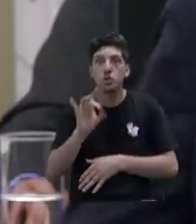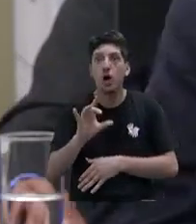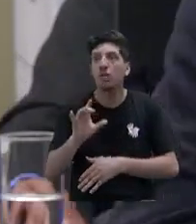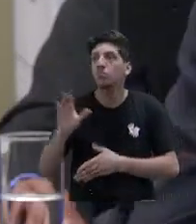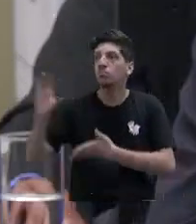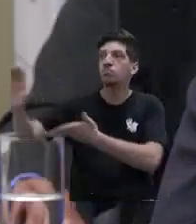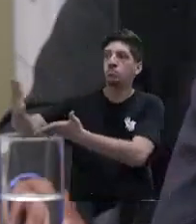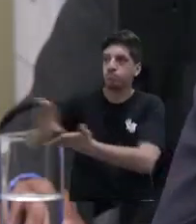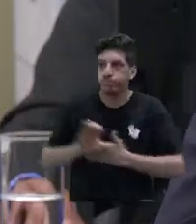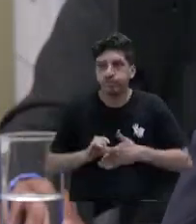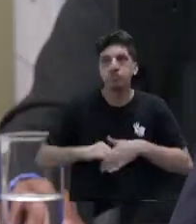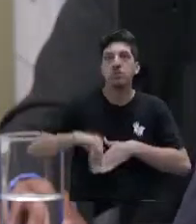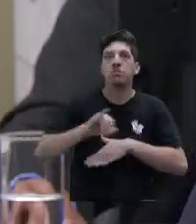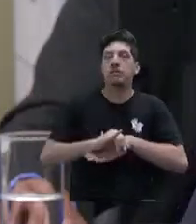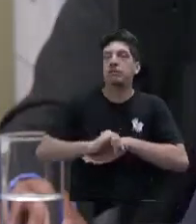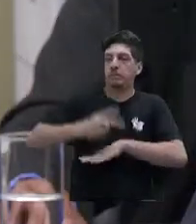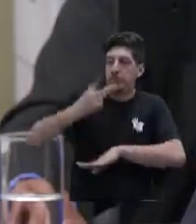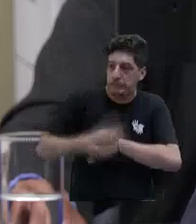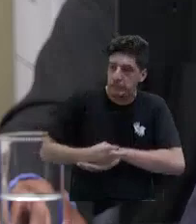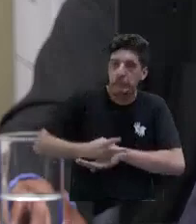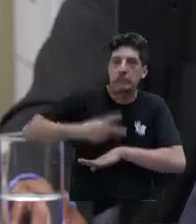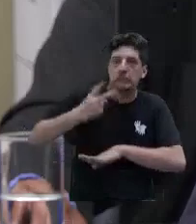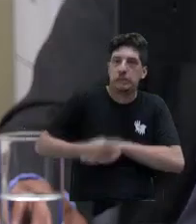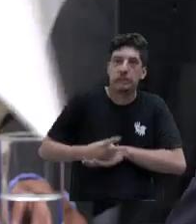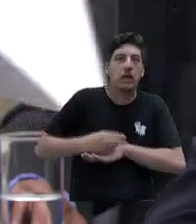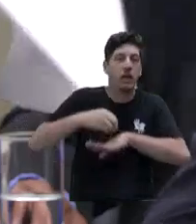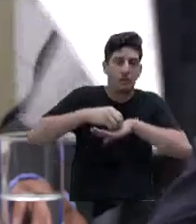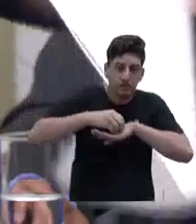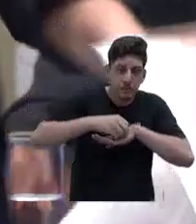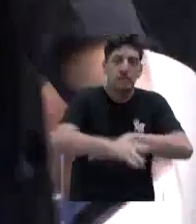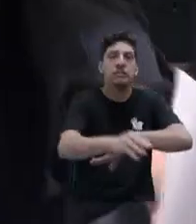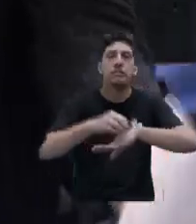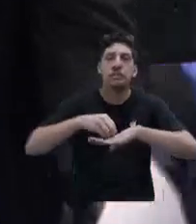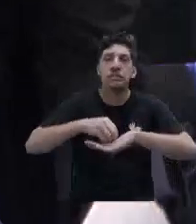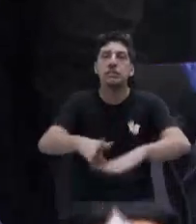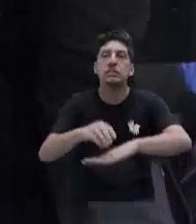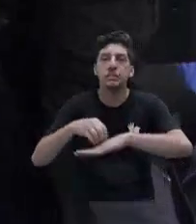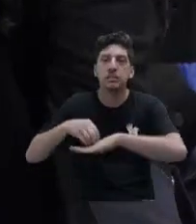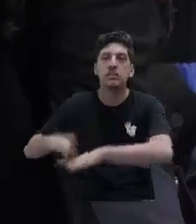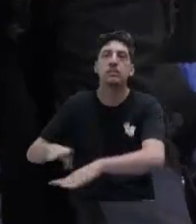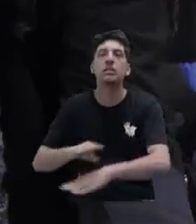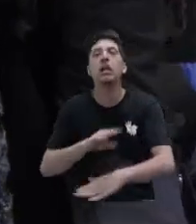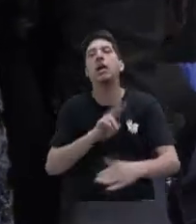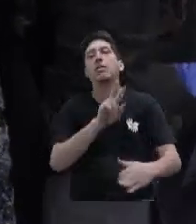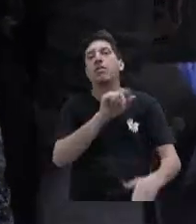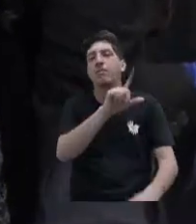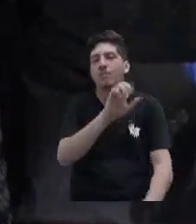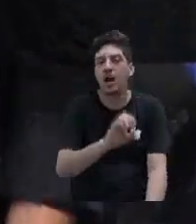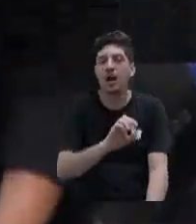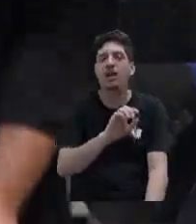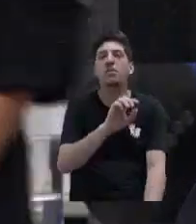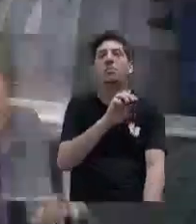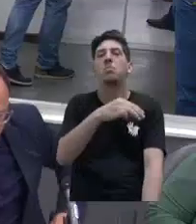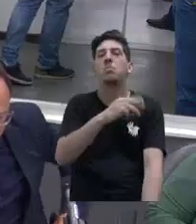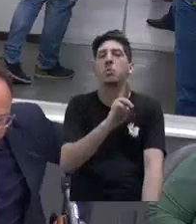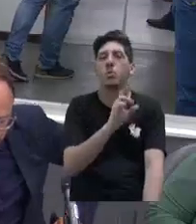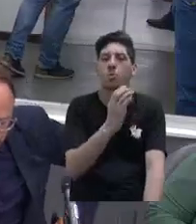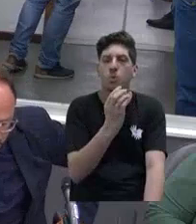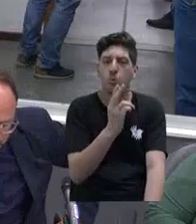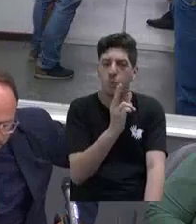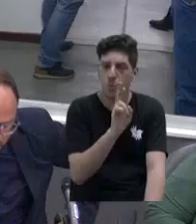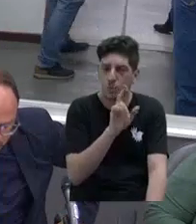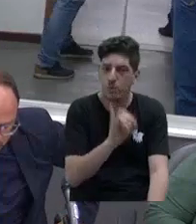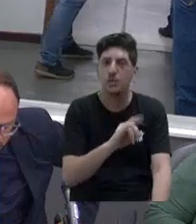para que aquele produtor de cultura lá do Vale do Mucuri, Marquinhos, do Vale do Jequitinhonha, possa ter acesso aos